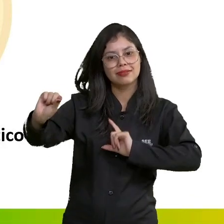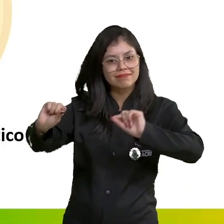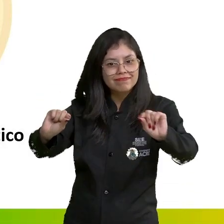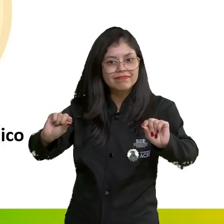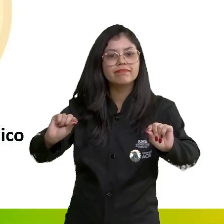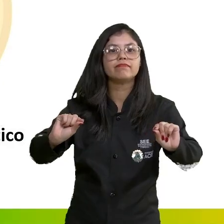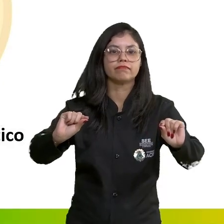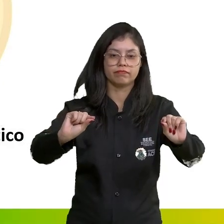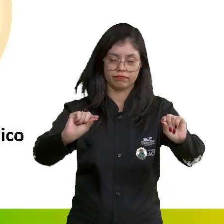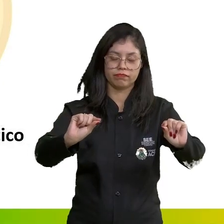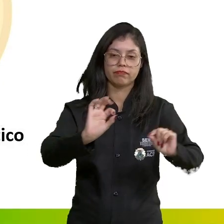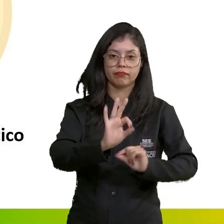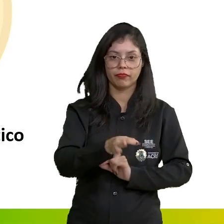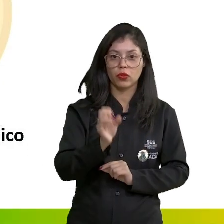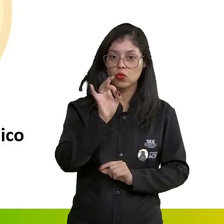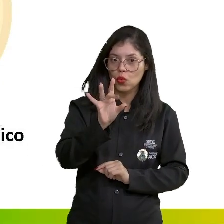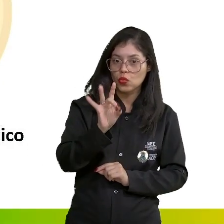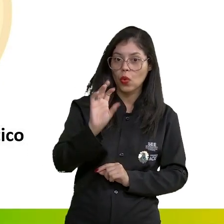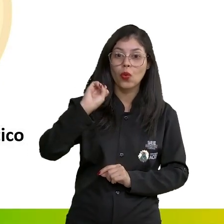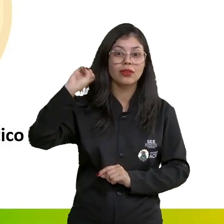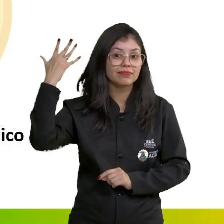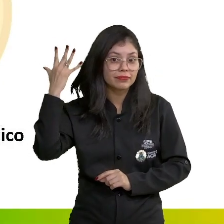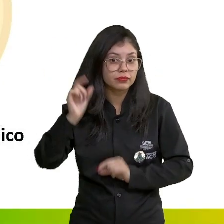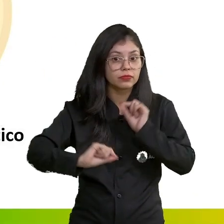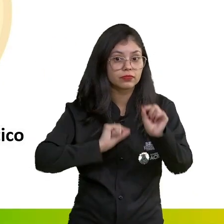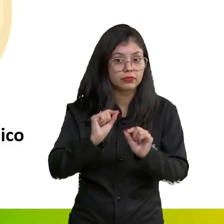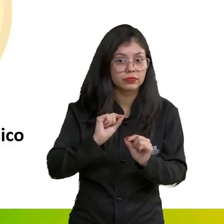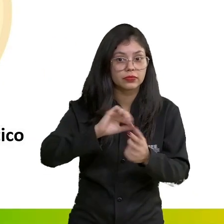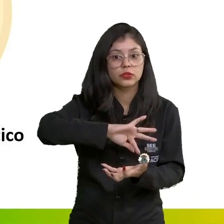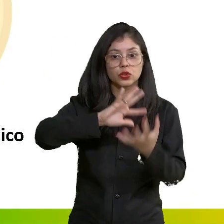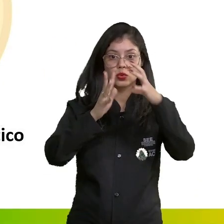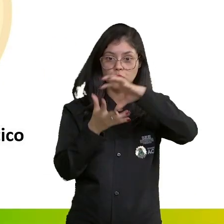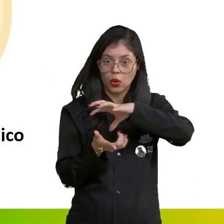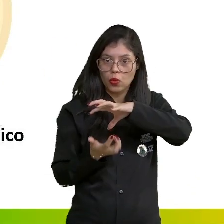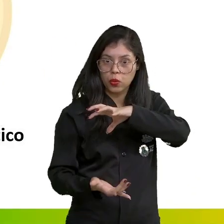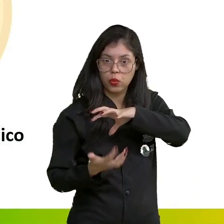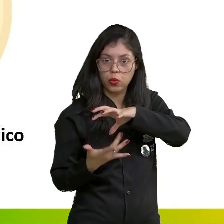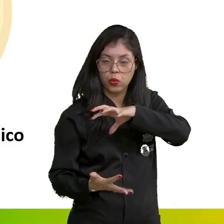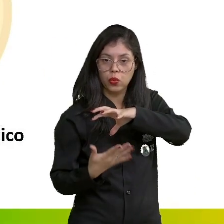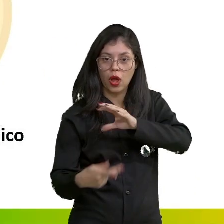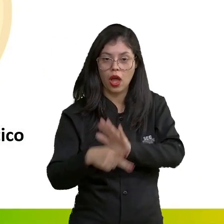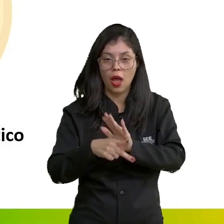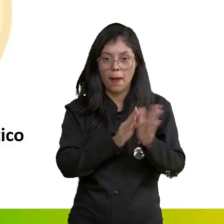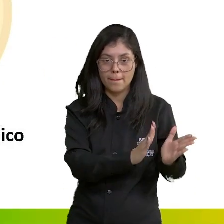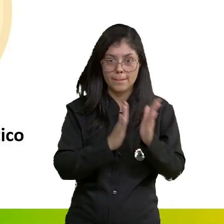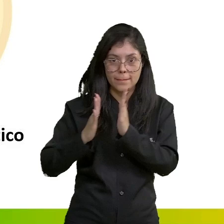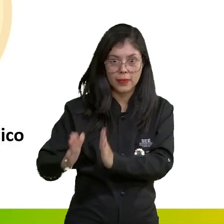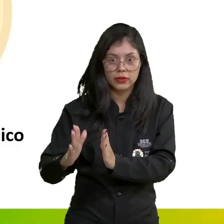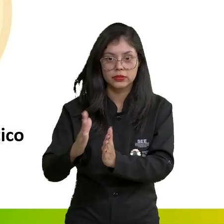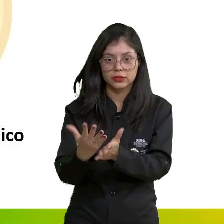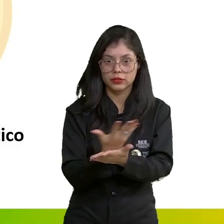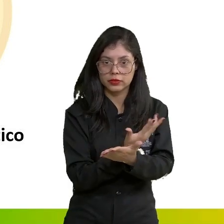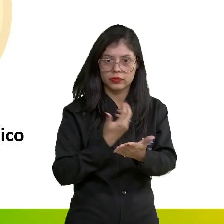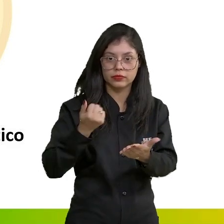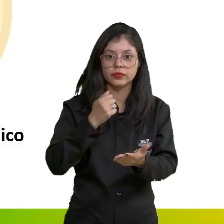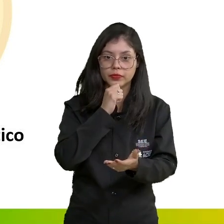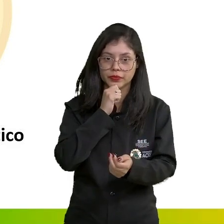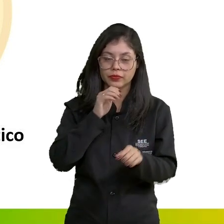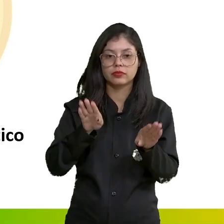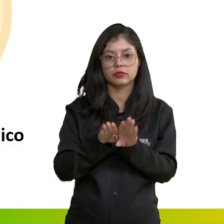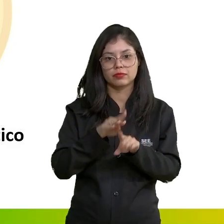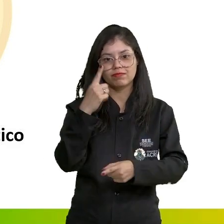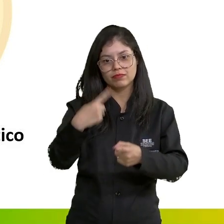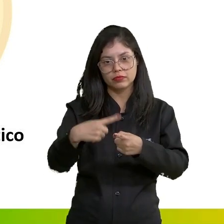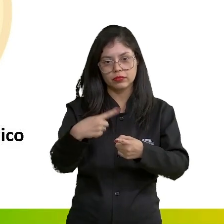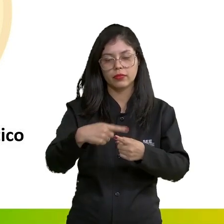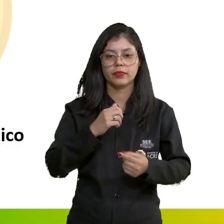tá certo? Só que o que está acontecendo? O efeito estufa está sendo agravado e parte dela está sendo retido aqui. A gente vai entender o